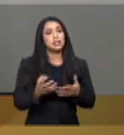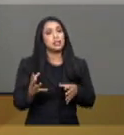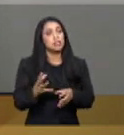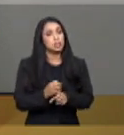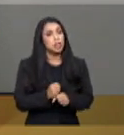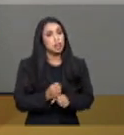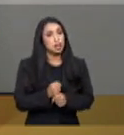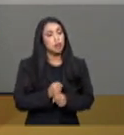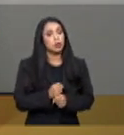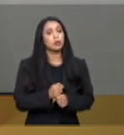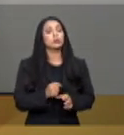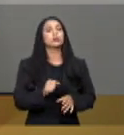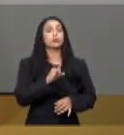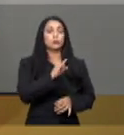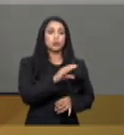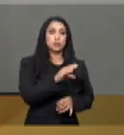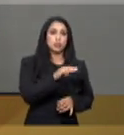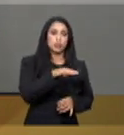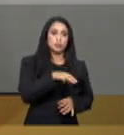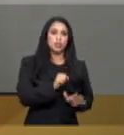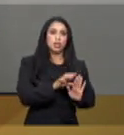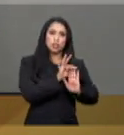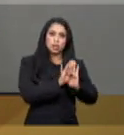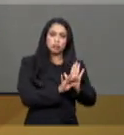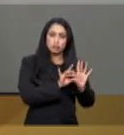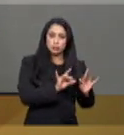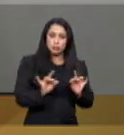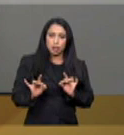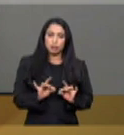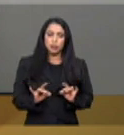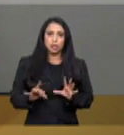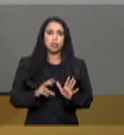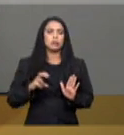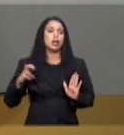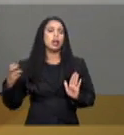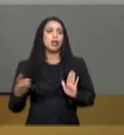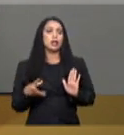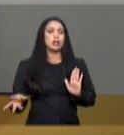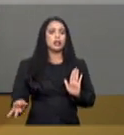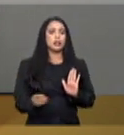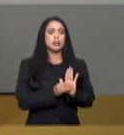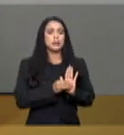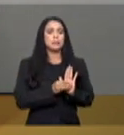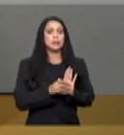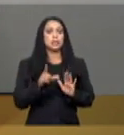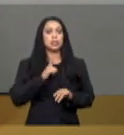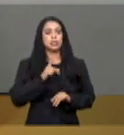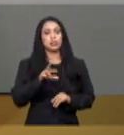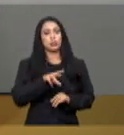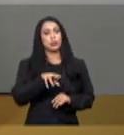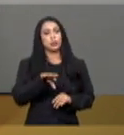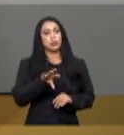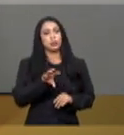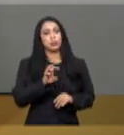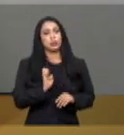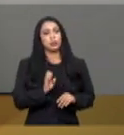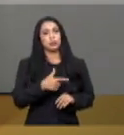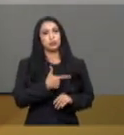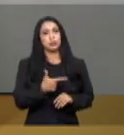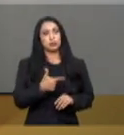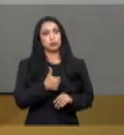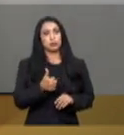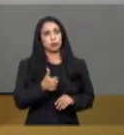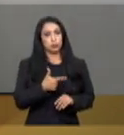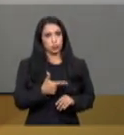É, eu estou transcrevendo, vou deixar de ler, senhor presidente, a emenda do que se tem um recurso extraordinário